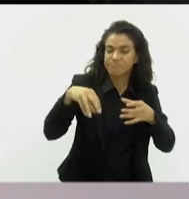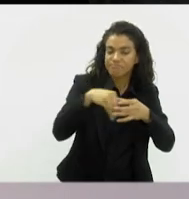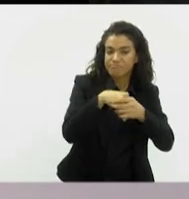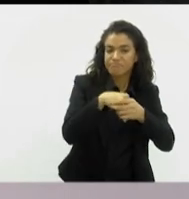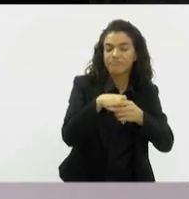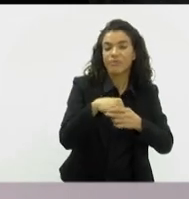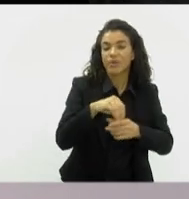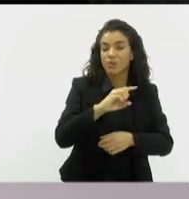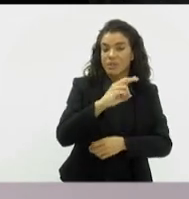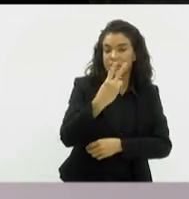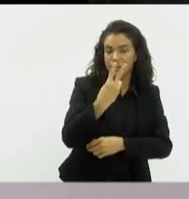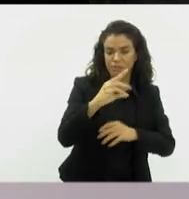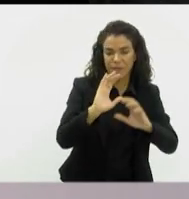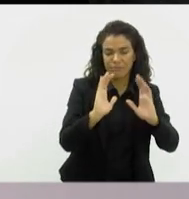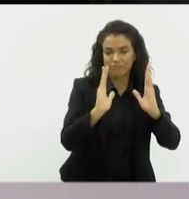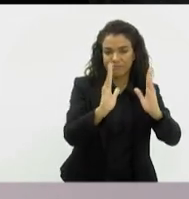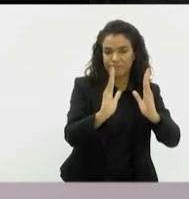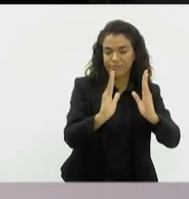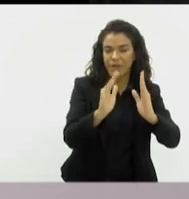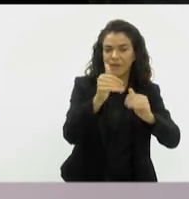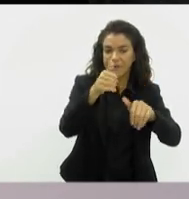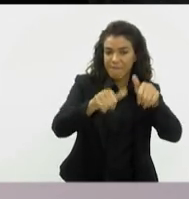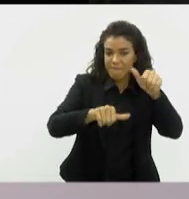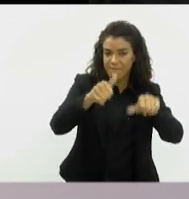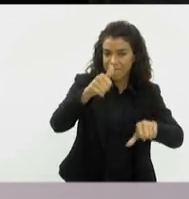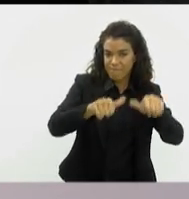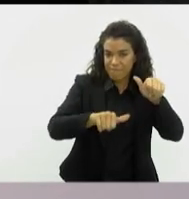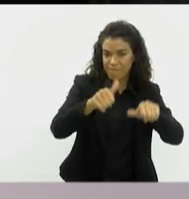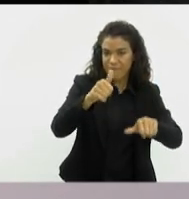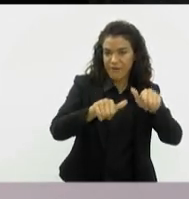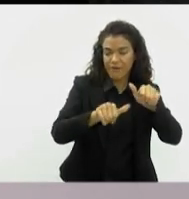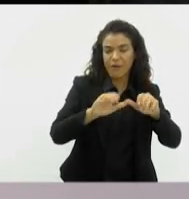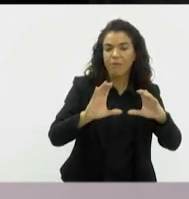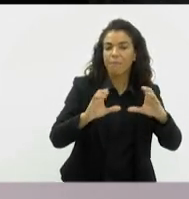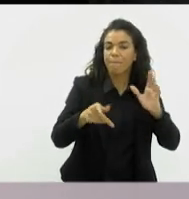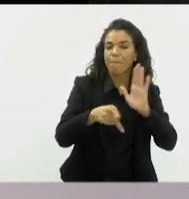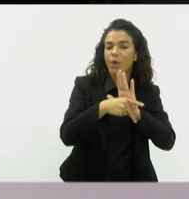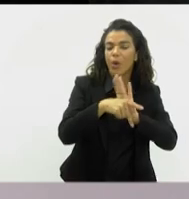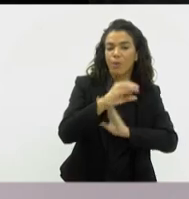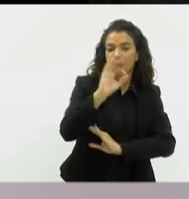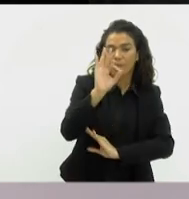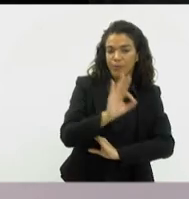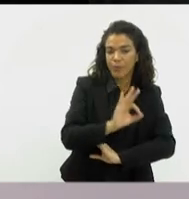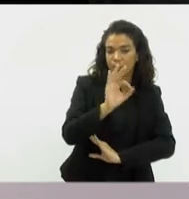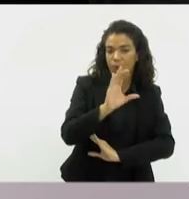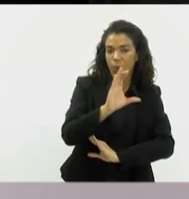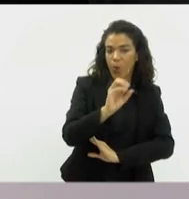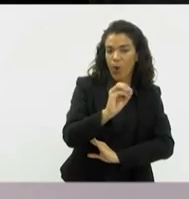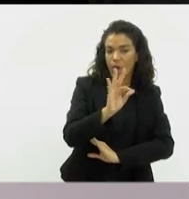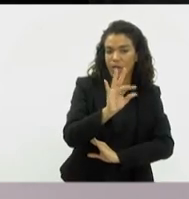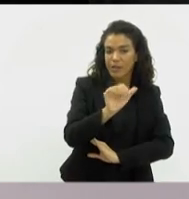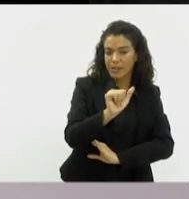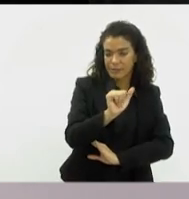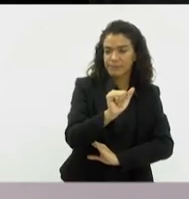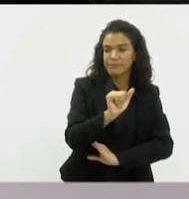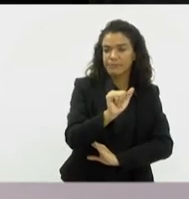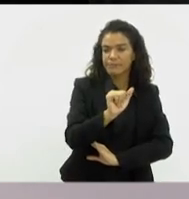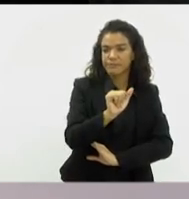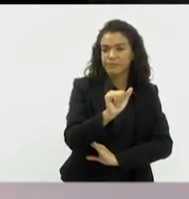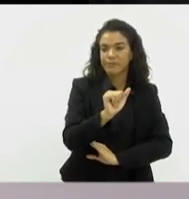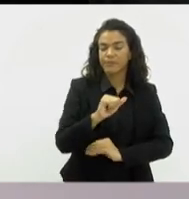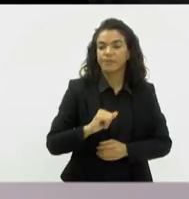Numa segunda etapa, foi feita essa comissão de verificação, né, para as cotas, que foi totalmente independente da nossa